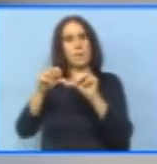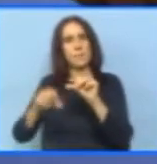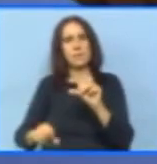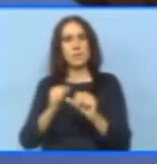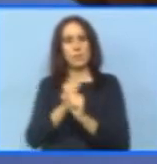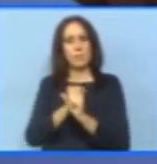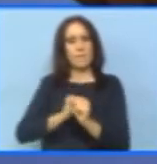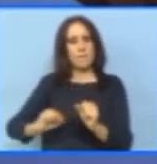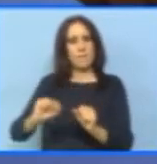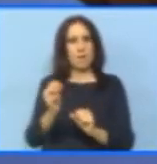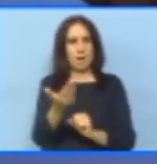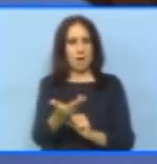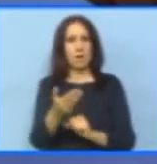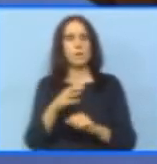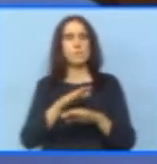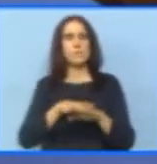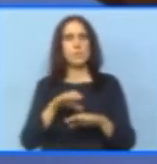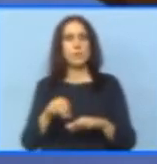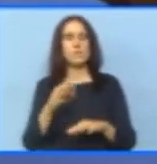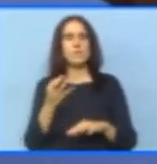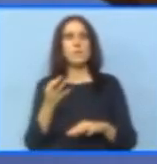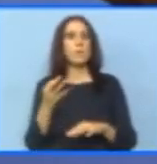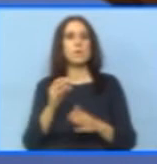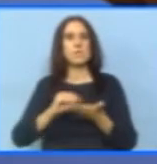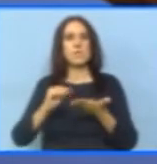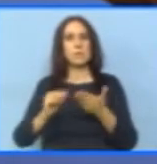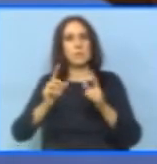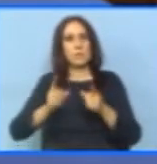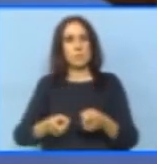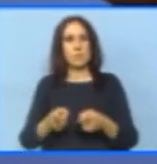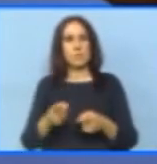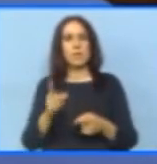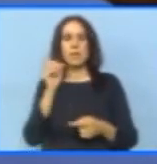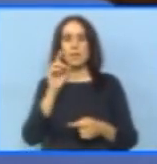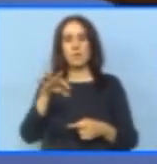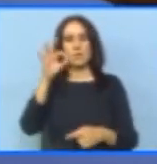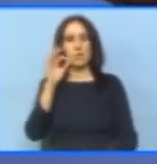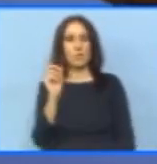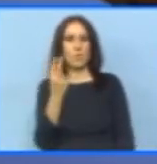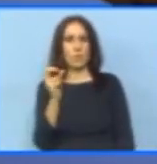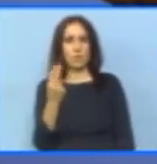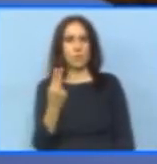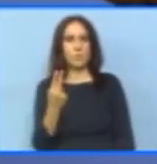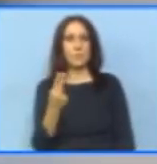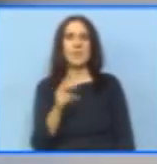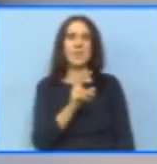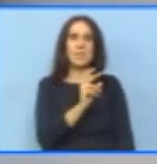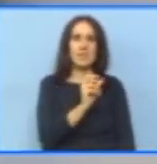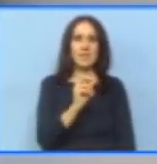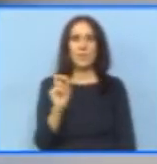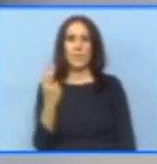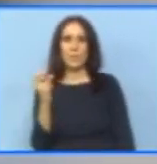nosso trabalho. E por isso, quando começámos o nosso secretariado, foi escolhida a data de outubro, 13 de outubro,